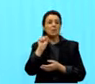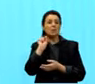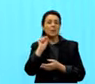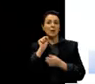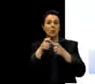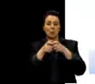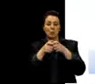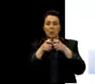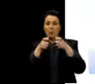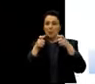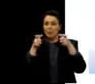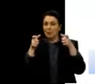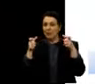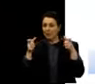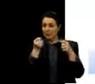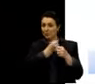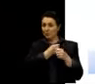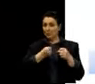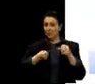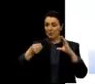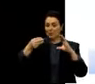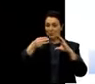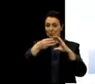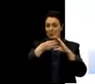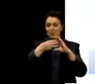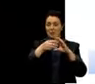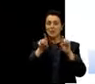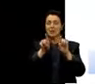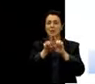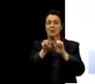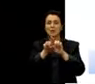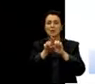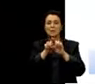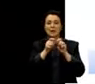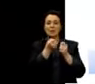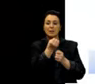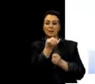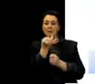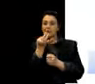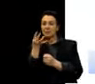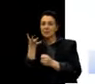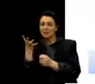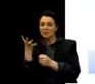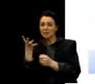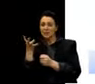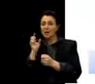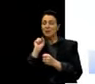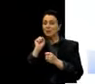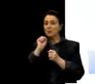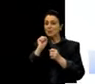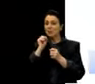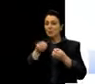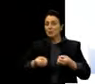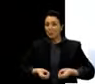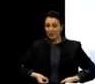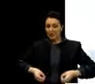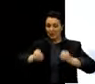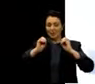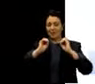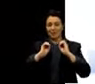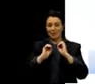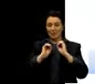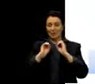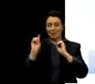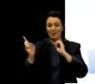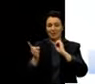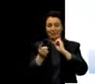aumento do número de células e do volume total do embrião. Ocorre mais ou menos cerca